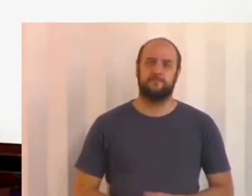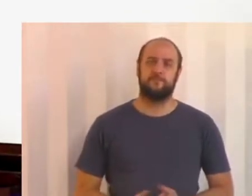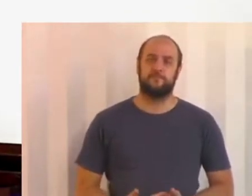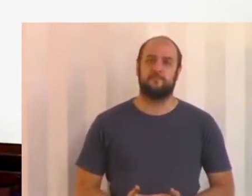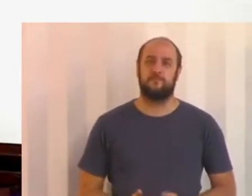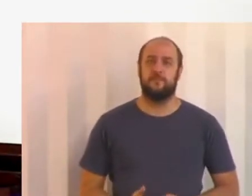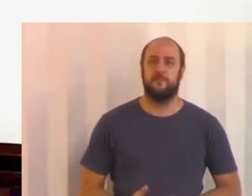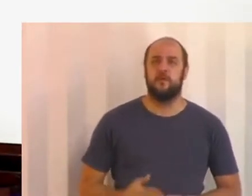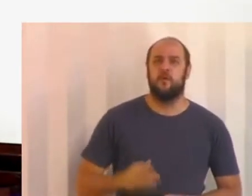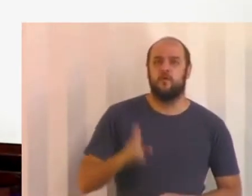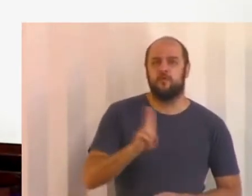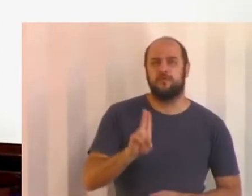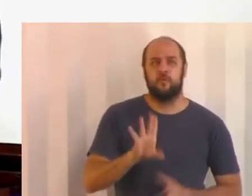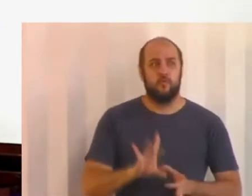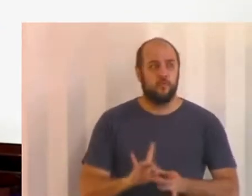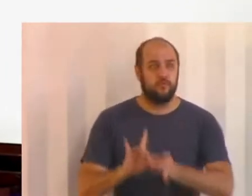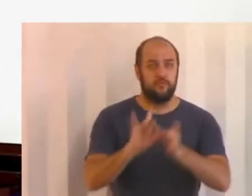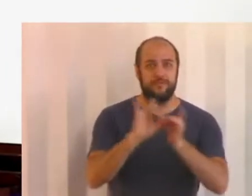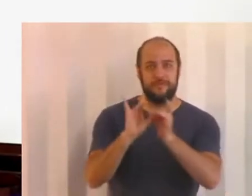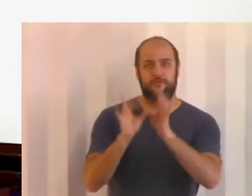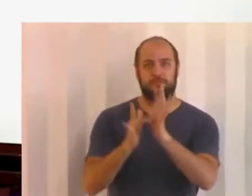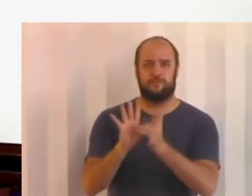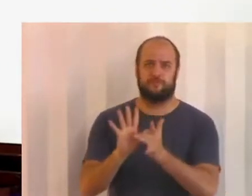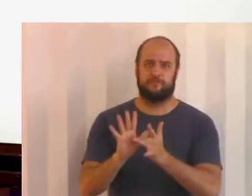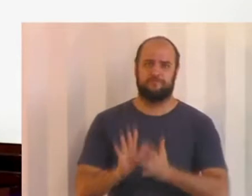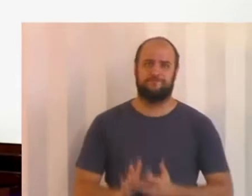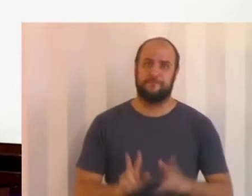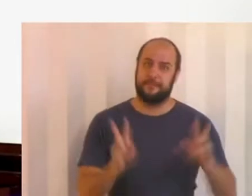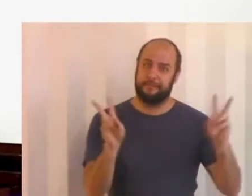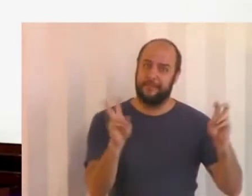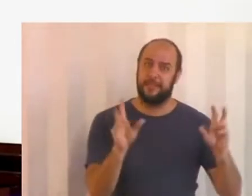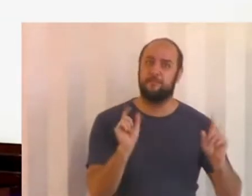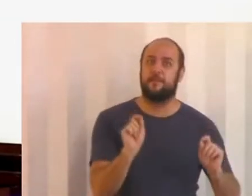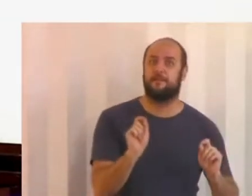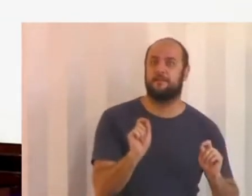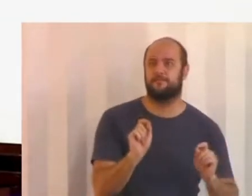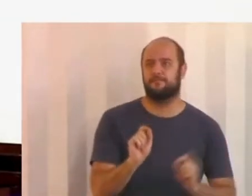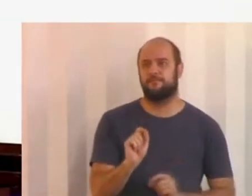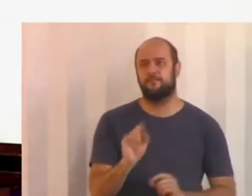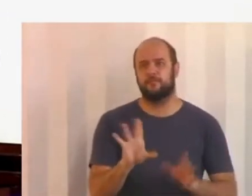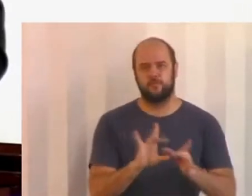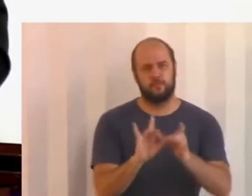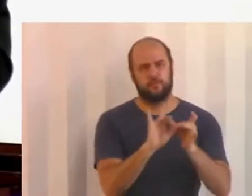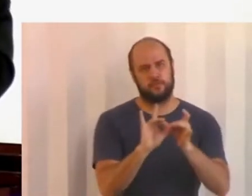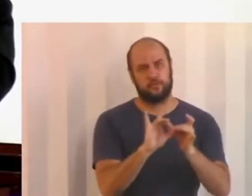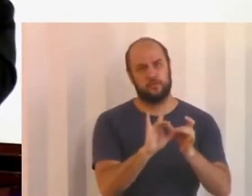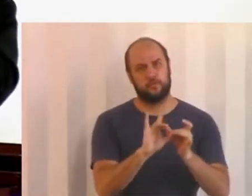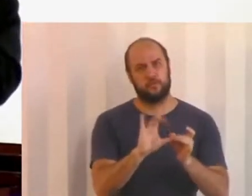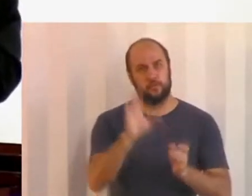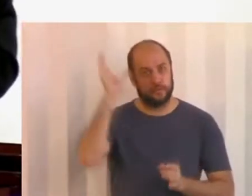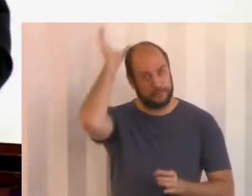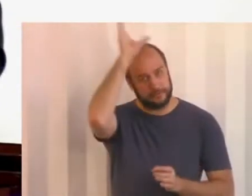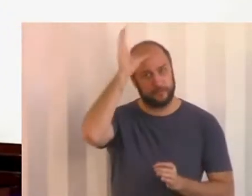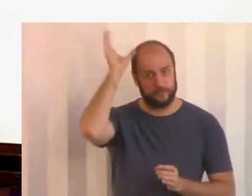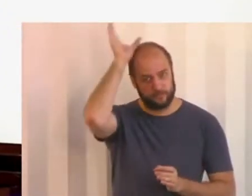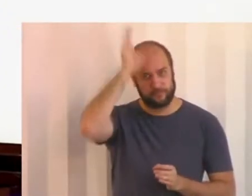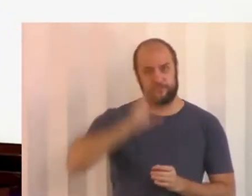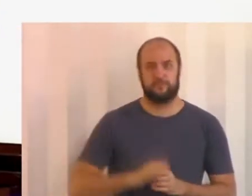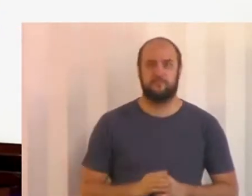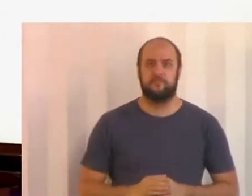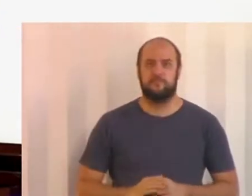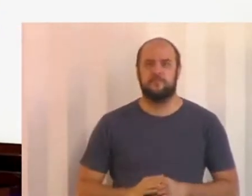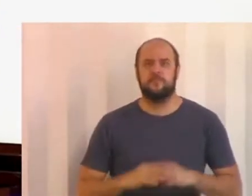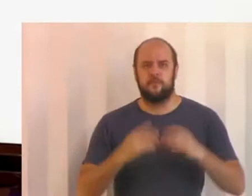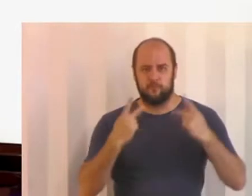uma união que nós temos com Cristo. Então, nosso tema é a união com Cristo. Nós falamos isso no sermão